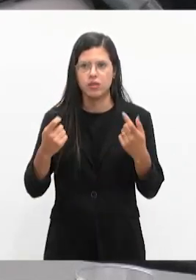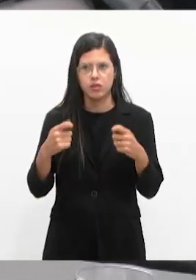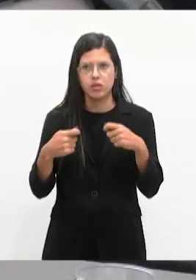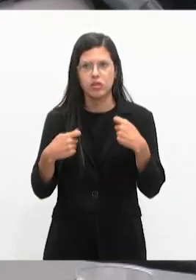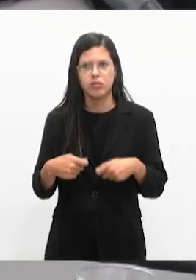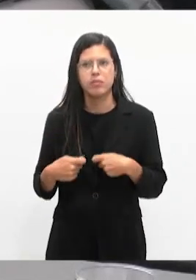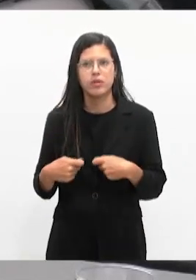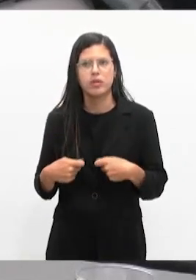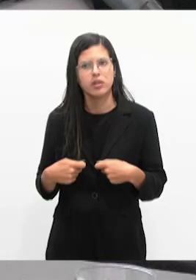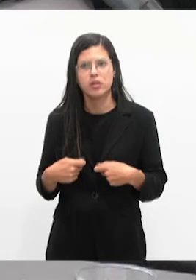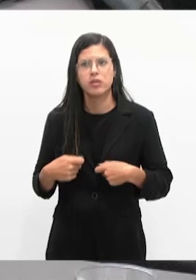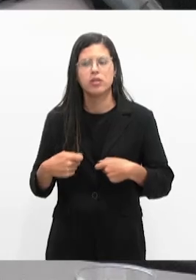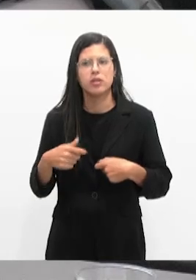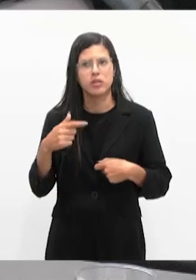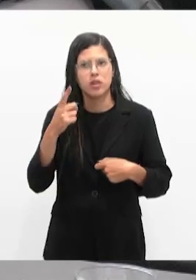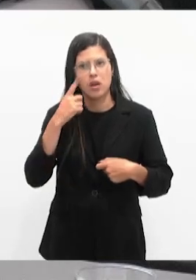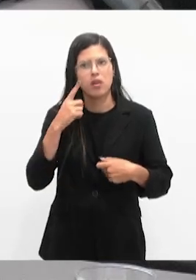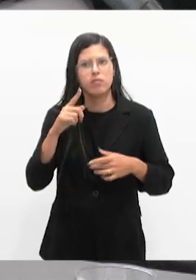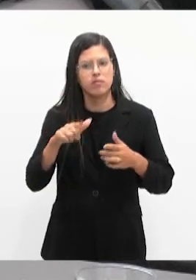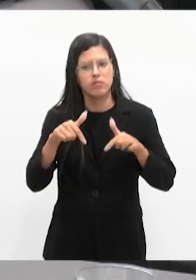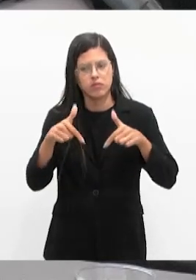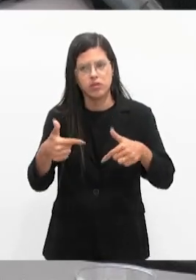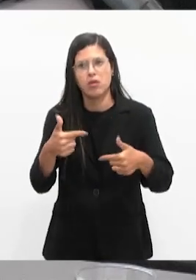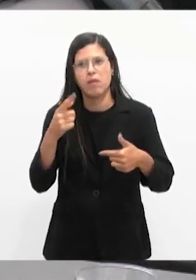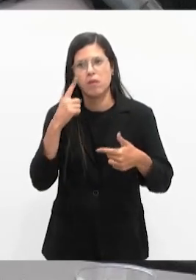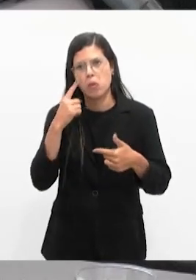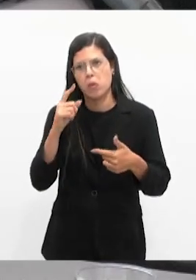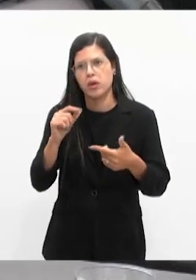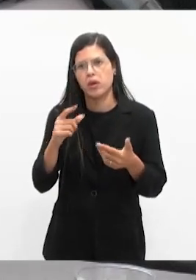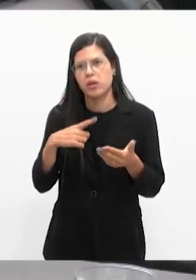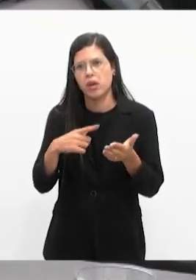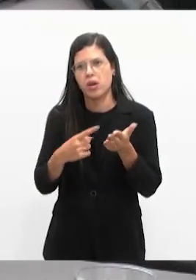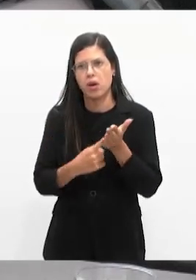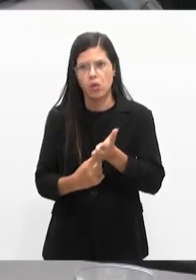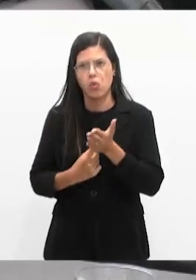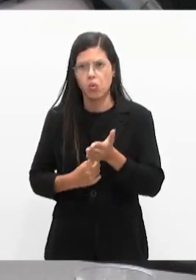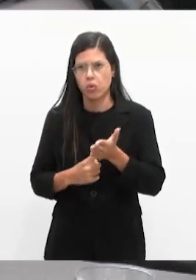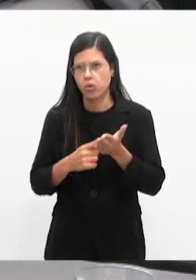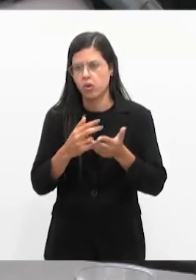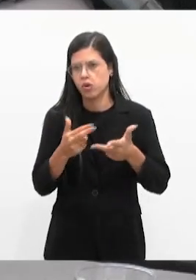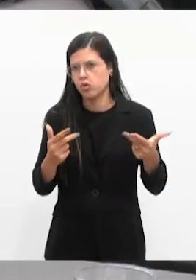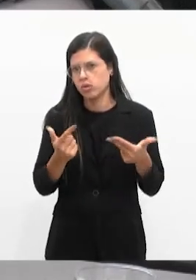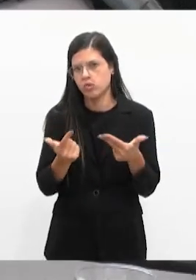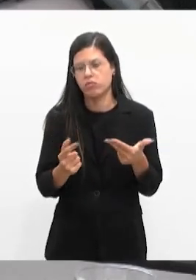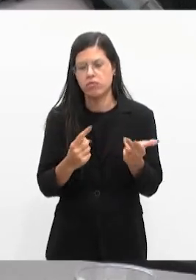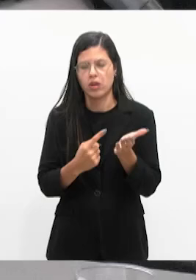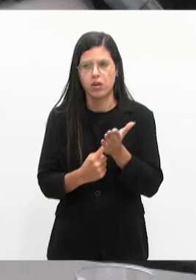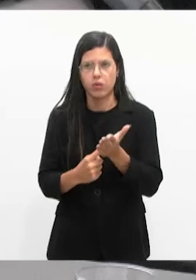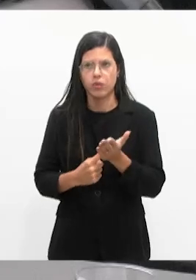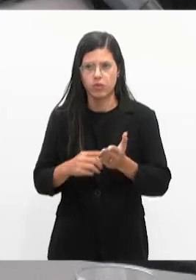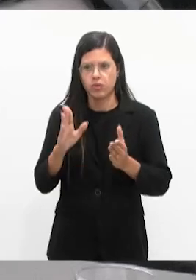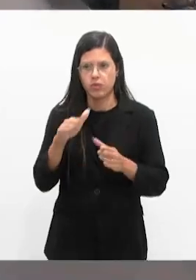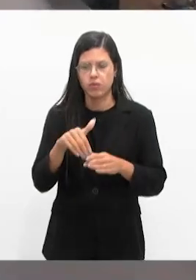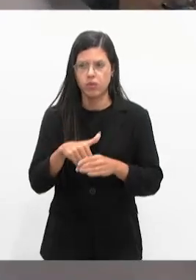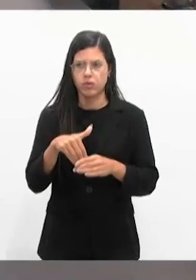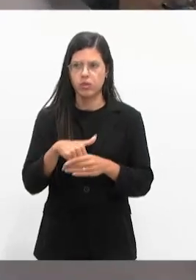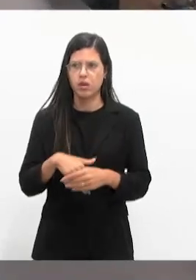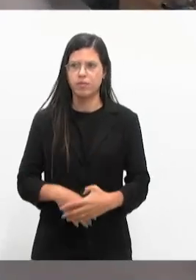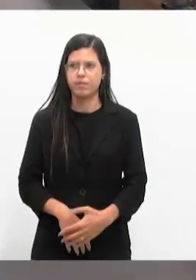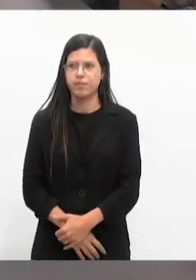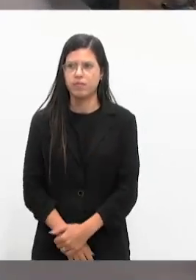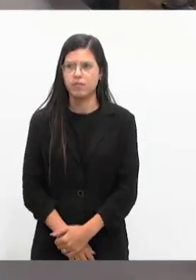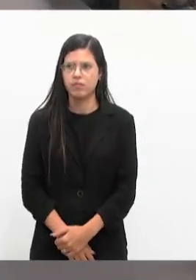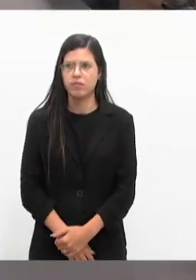enfrentar para ver o que tem acordo, o que não tem acordo e a gente colocar para votar. Certo, presidente? O deputado Machado. E